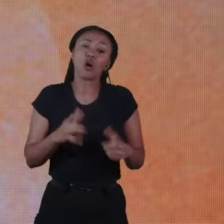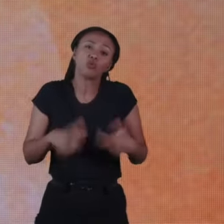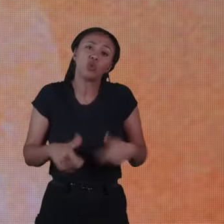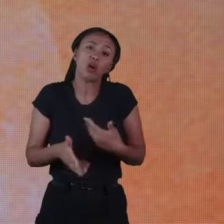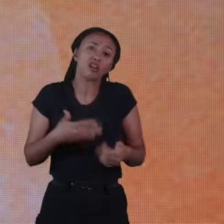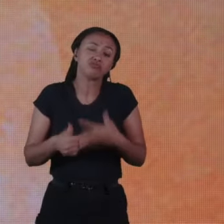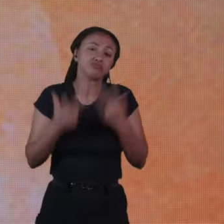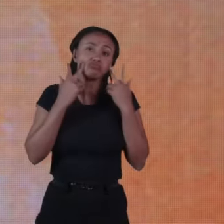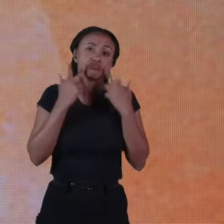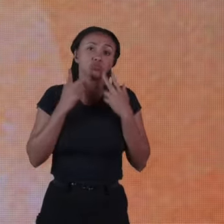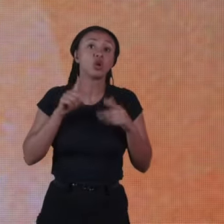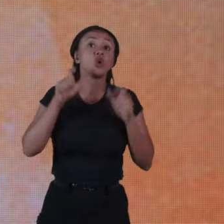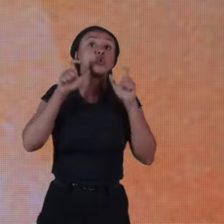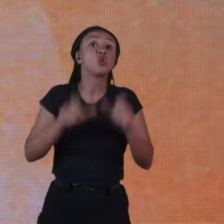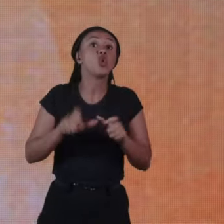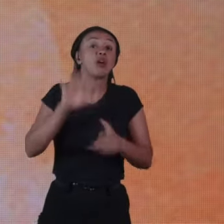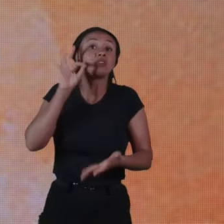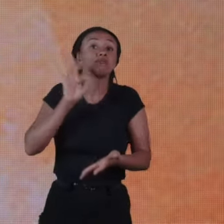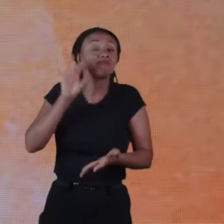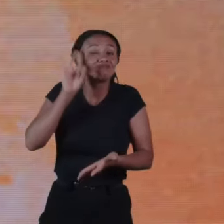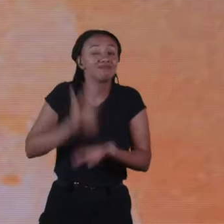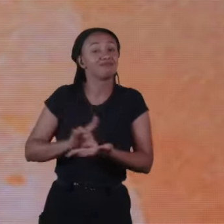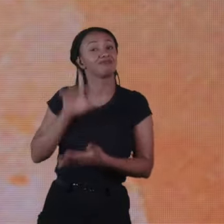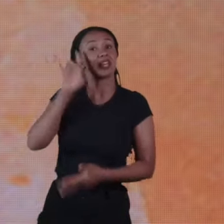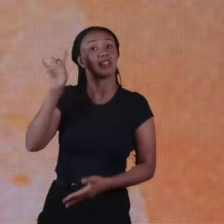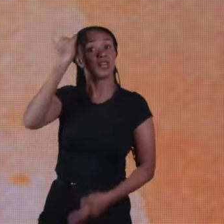O Espírito de Deus habita em você,